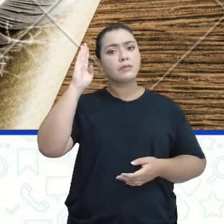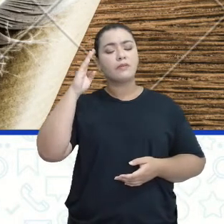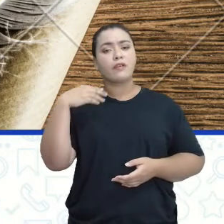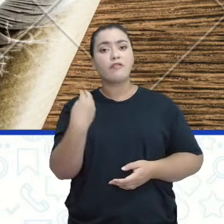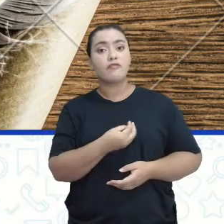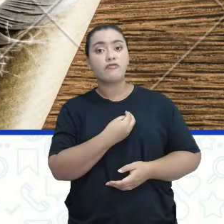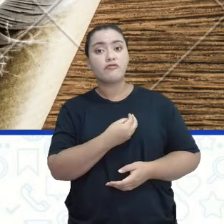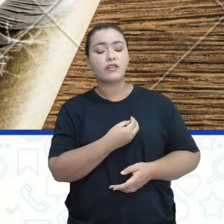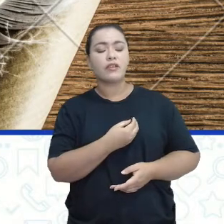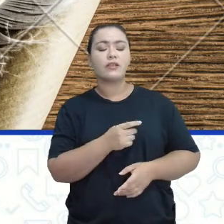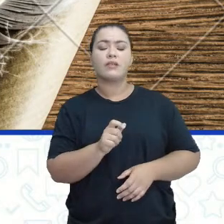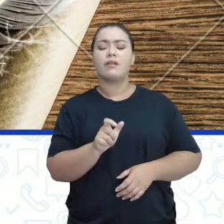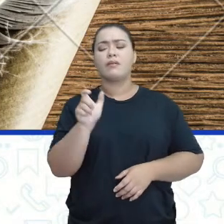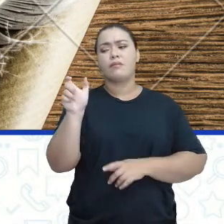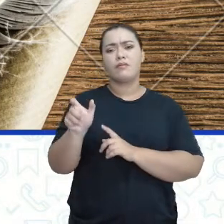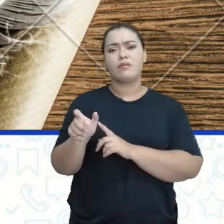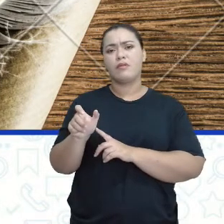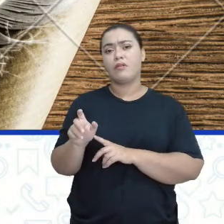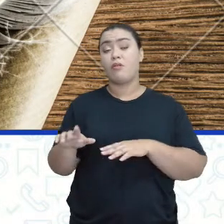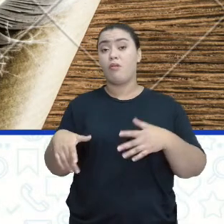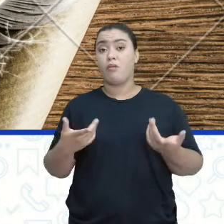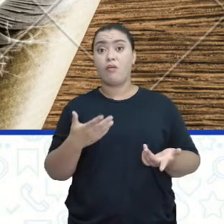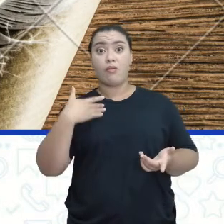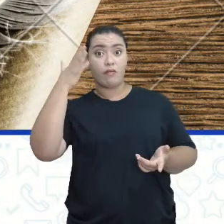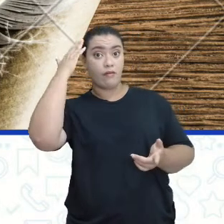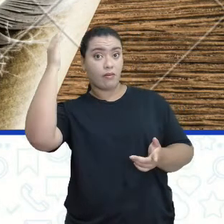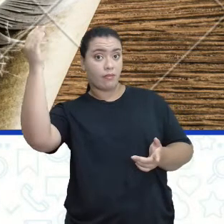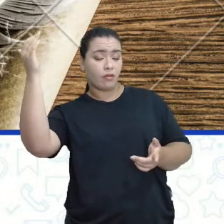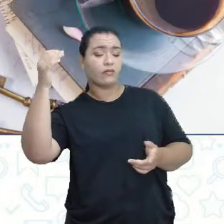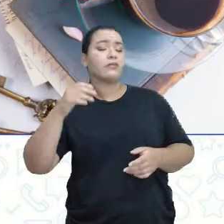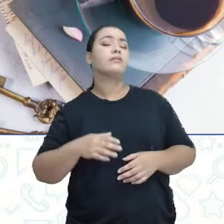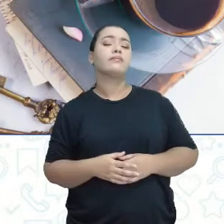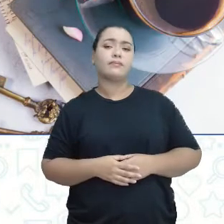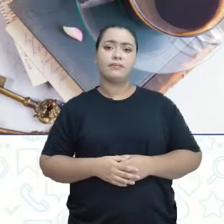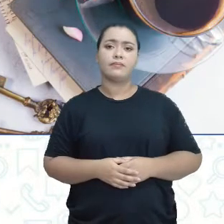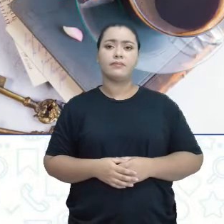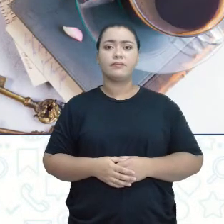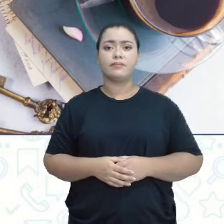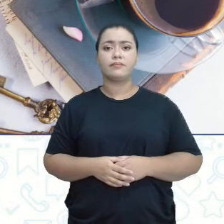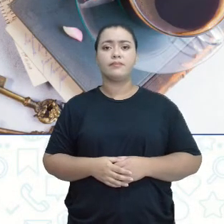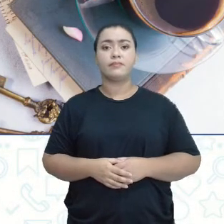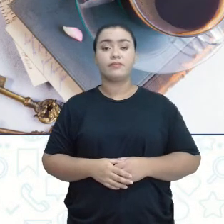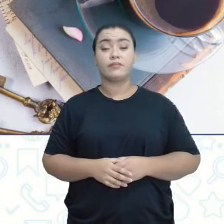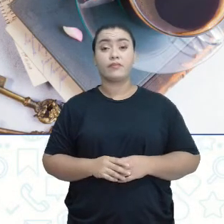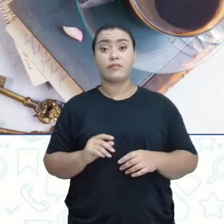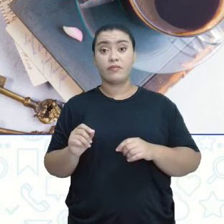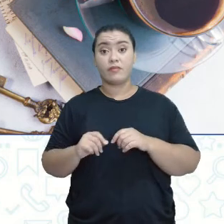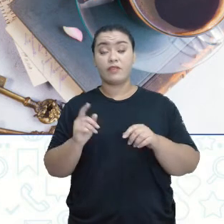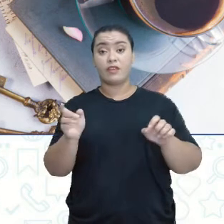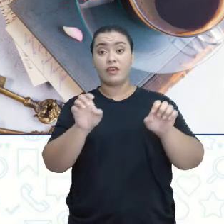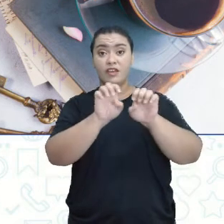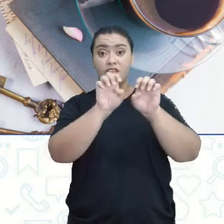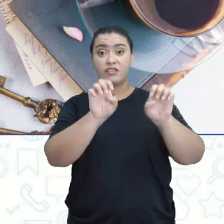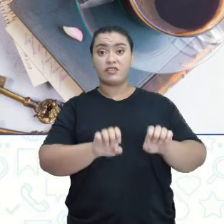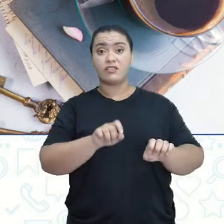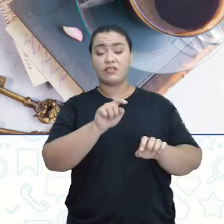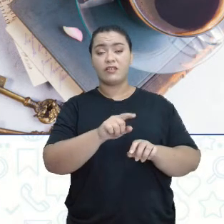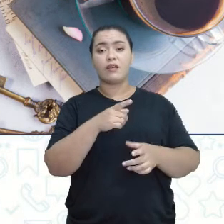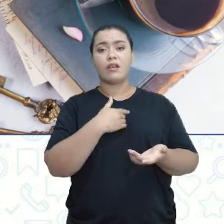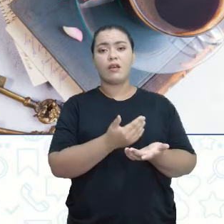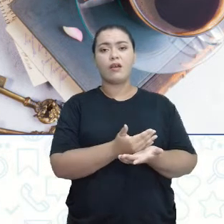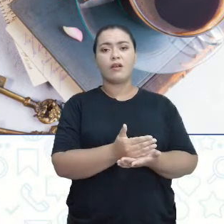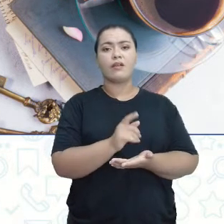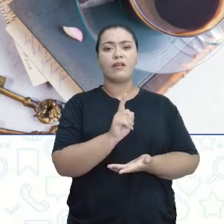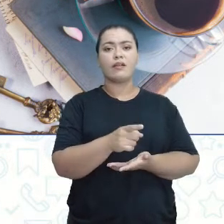personalidade, sejam de uma pessoa comum, tá certo? E ó, a sua estrutura inicia com o quê?